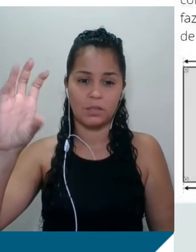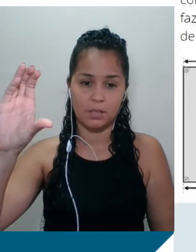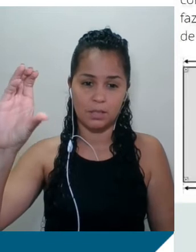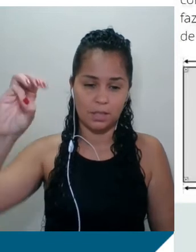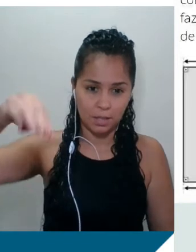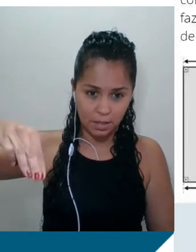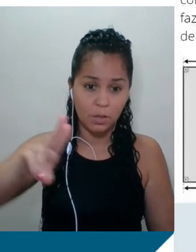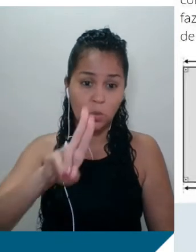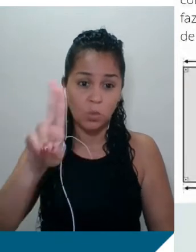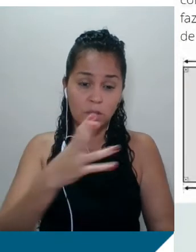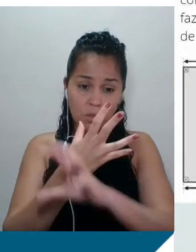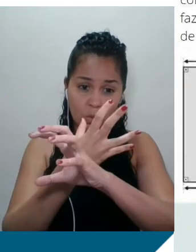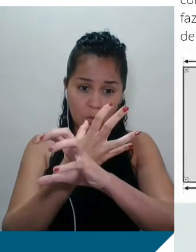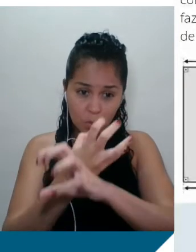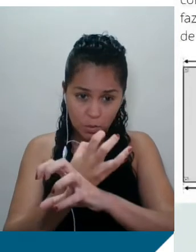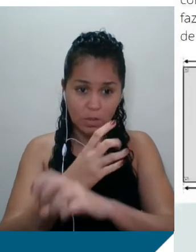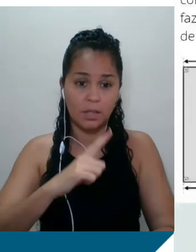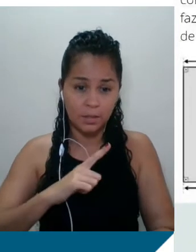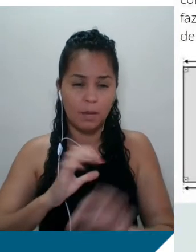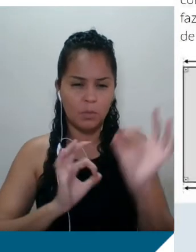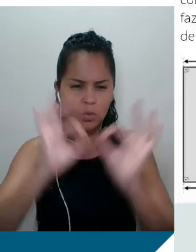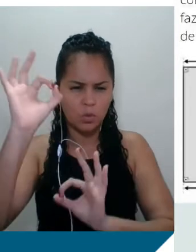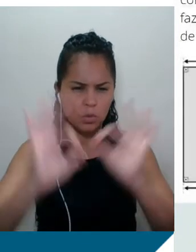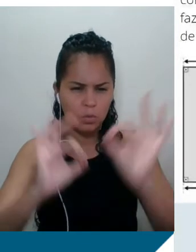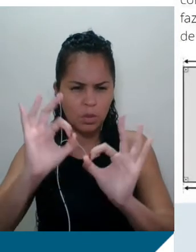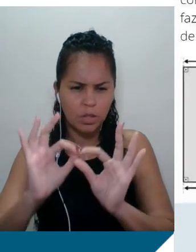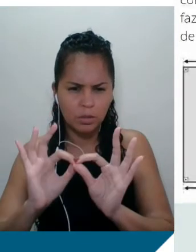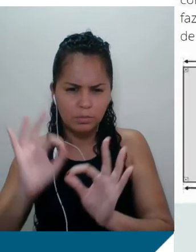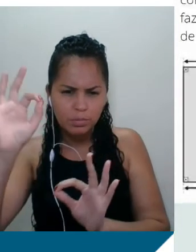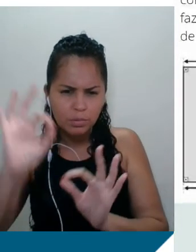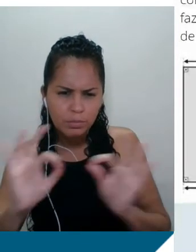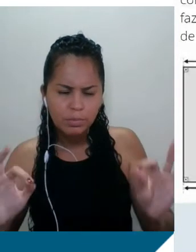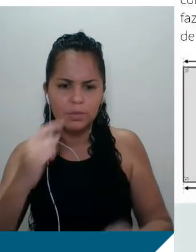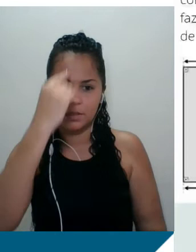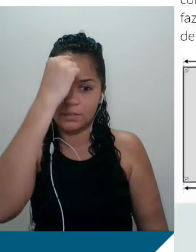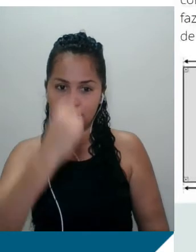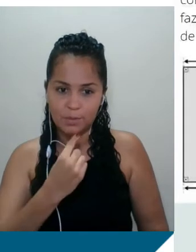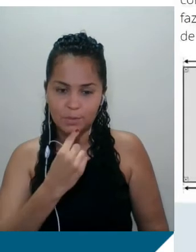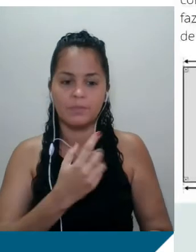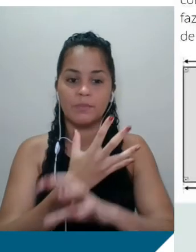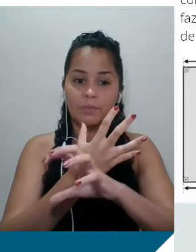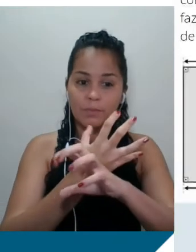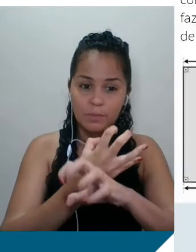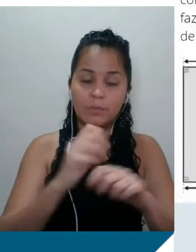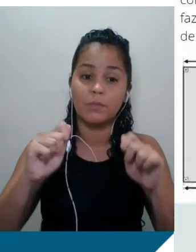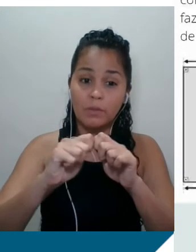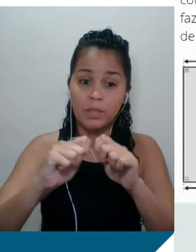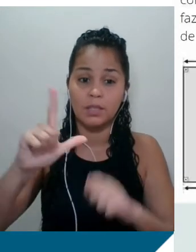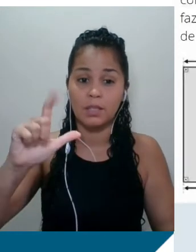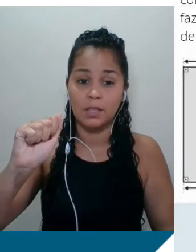usando concreto usinado, conforme as dimensões do projeto dadas na figura. O concreto para fazer a laje